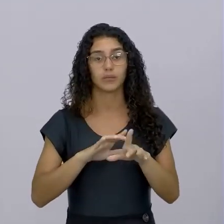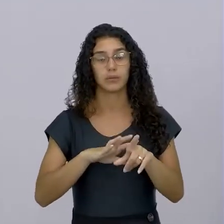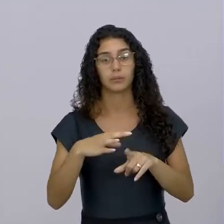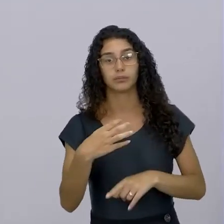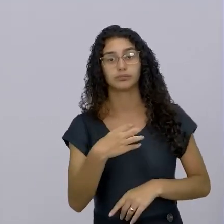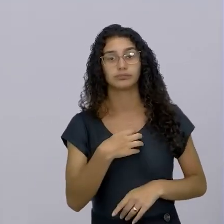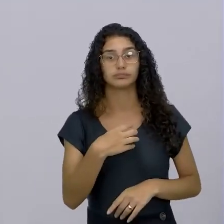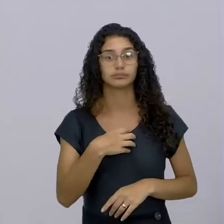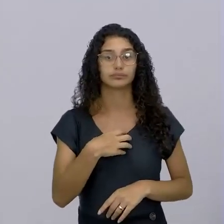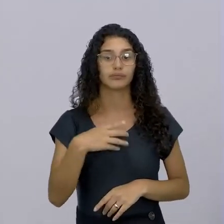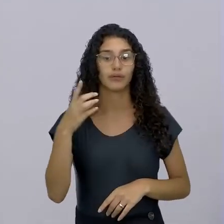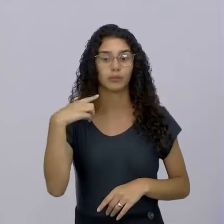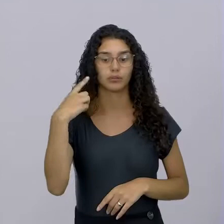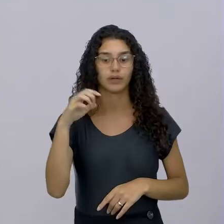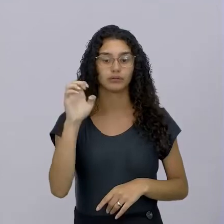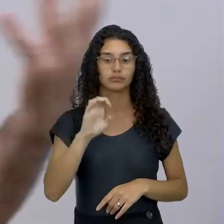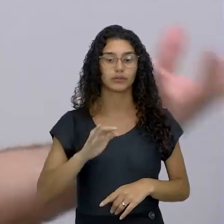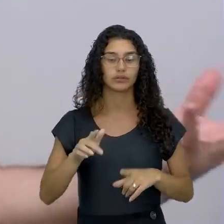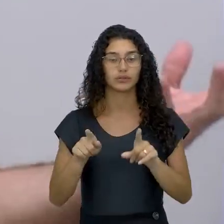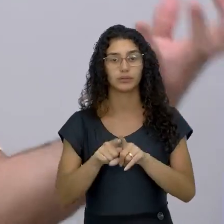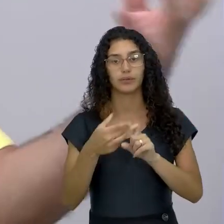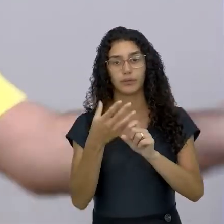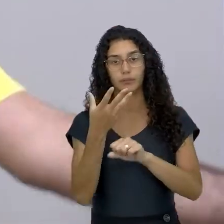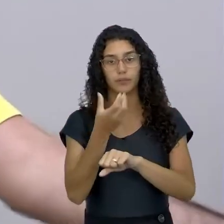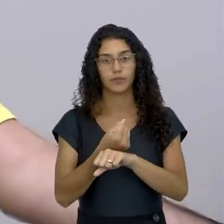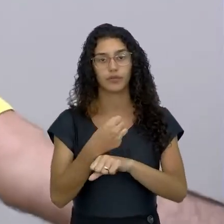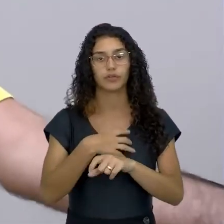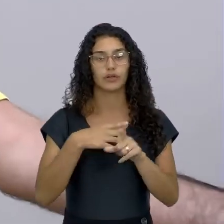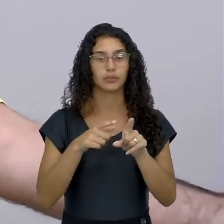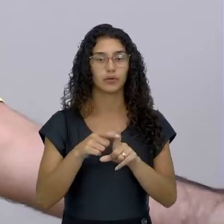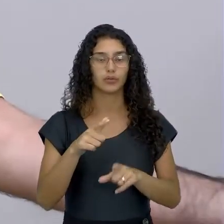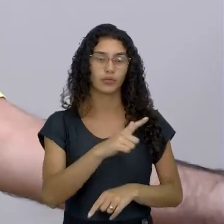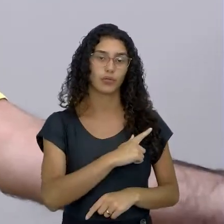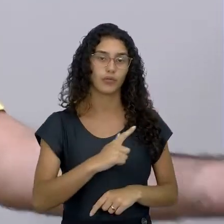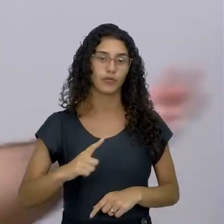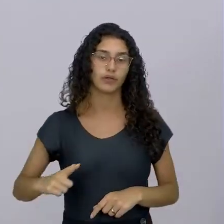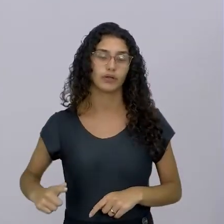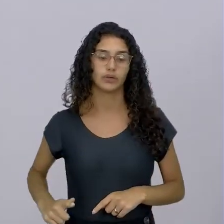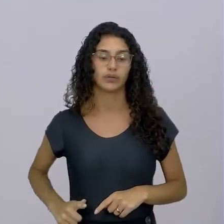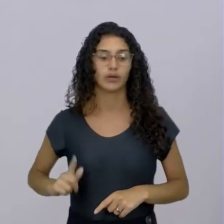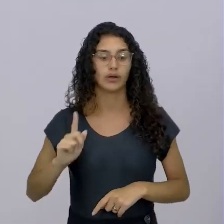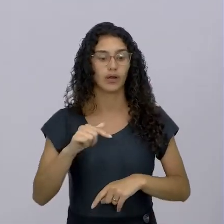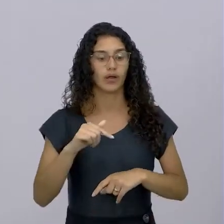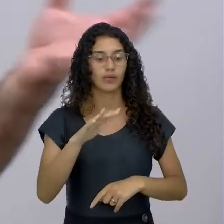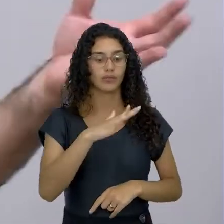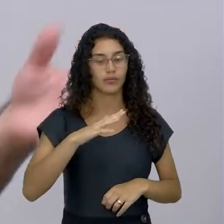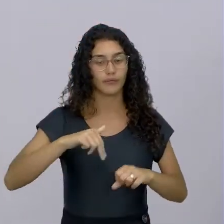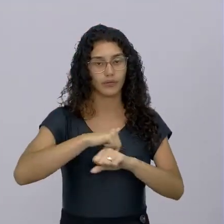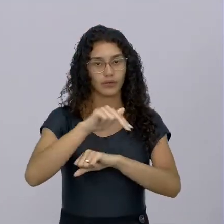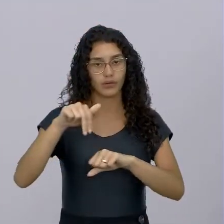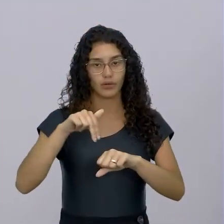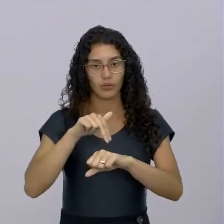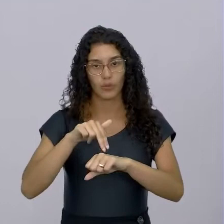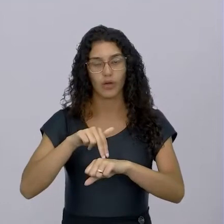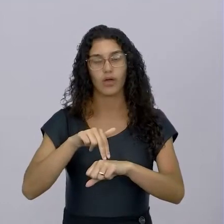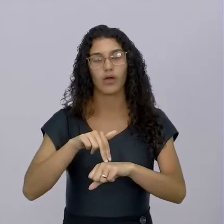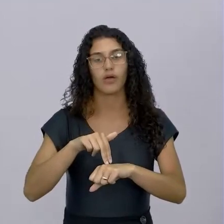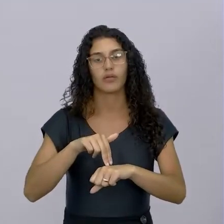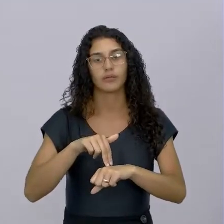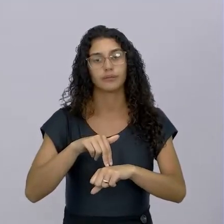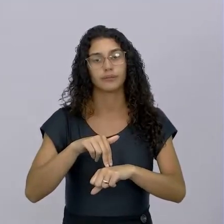meio dos deputados estaduais, aprovar as medidas do governador, né? Então isso é o nível estadual, nível federal do